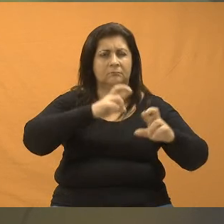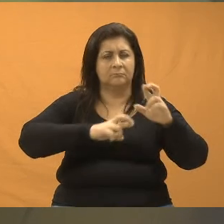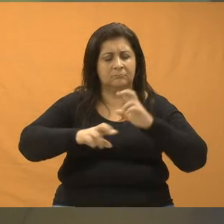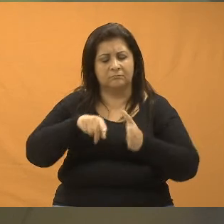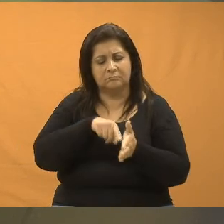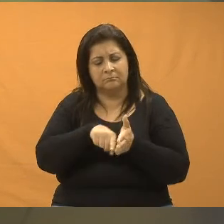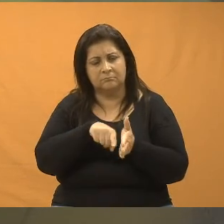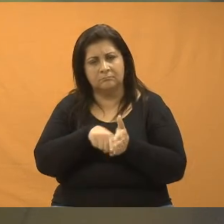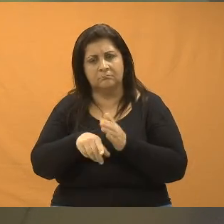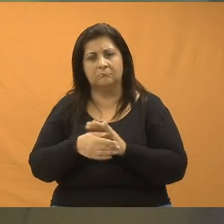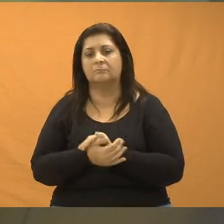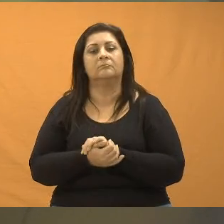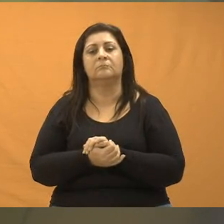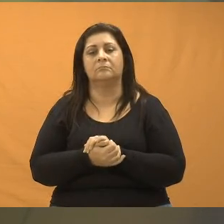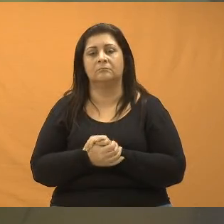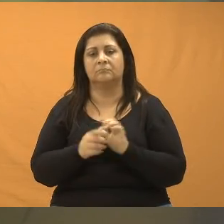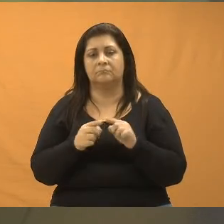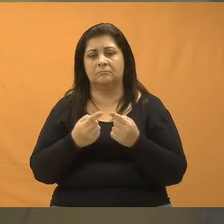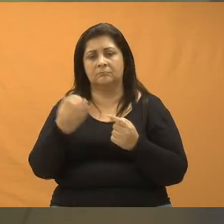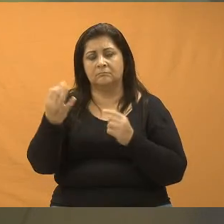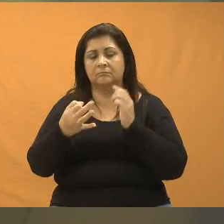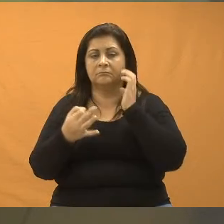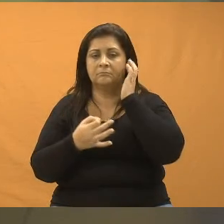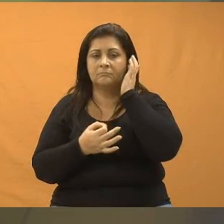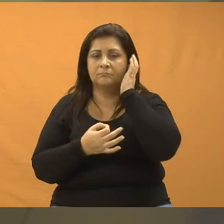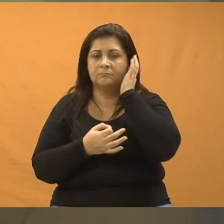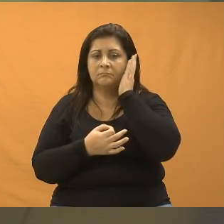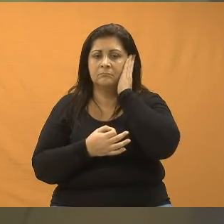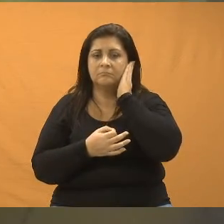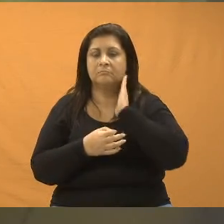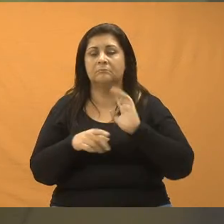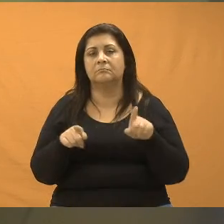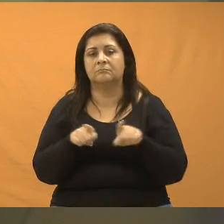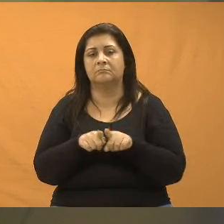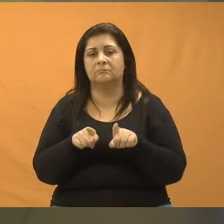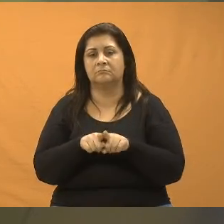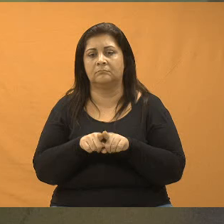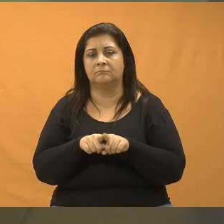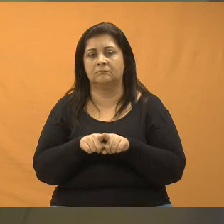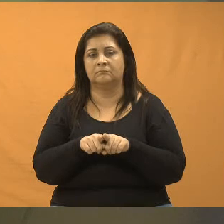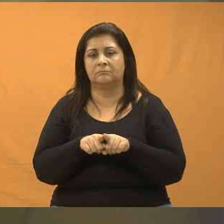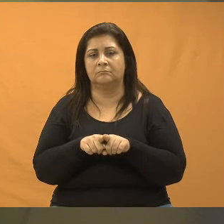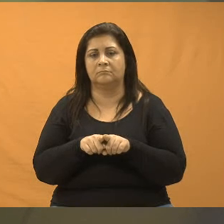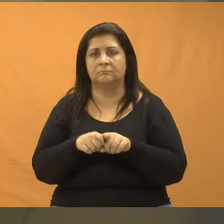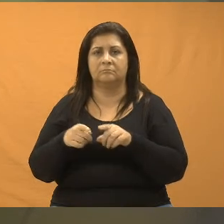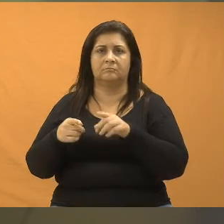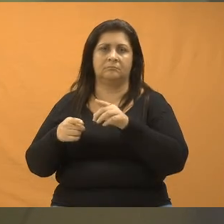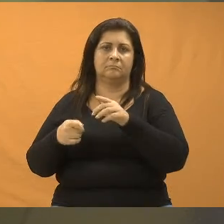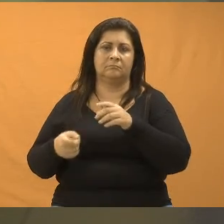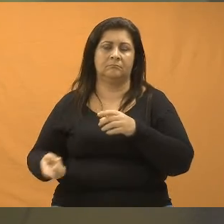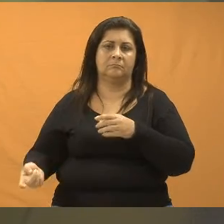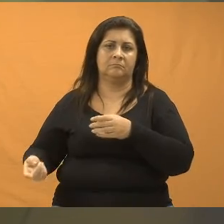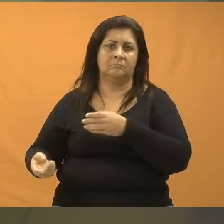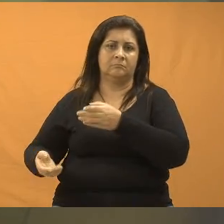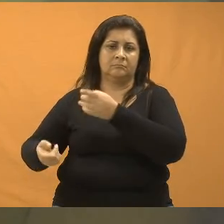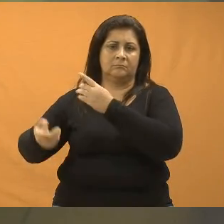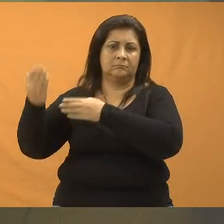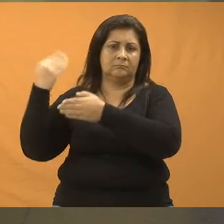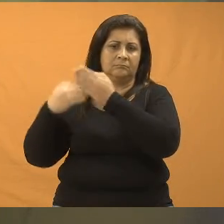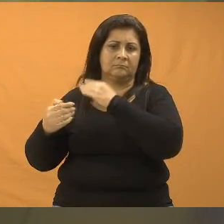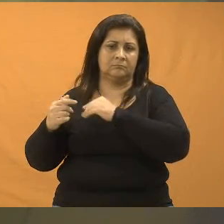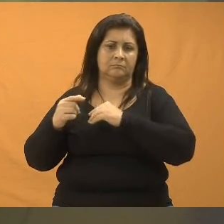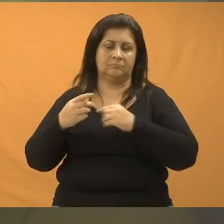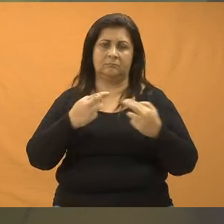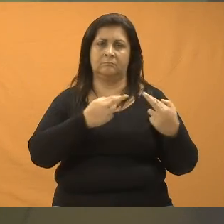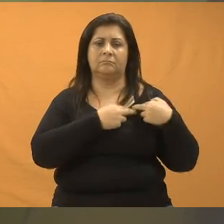aprofundou, mas eu acho que você está certíssimo. Mas também acho que votar não é transferir responsabilidade. Passo